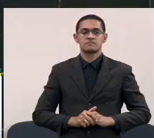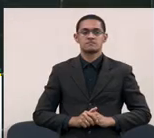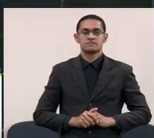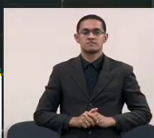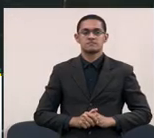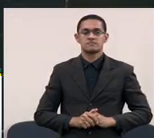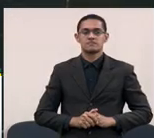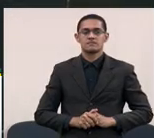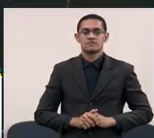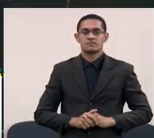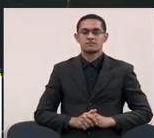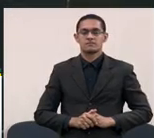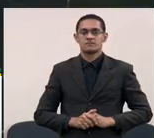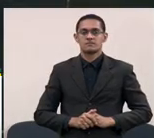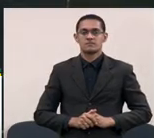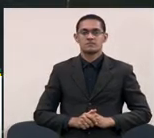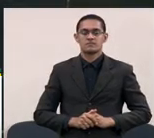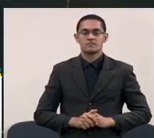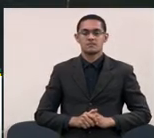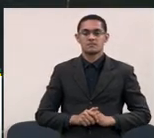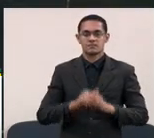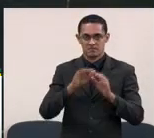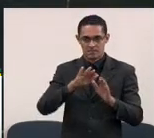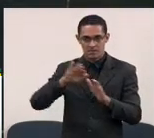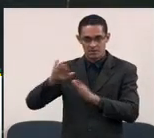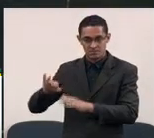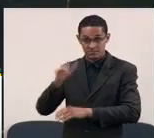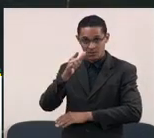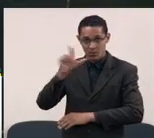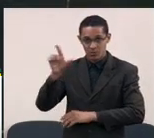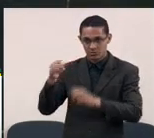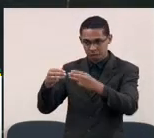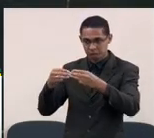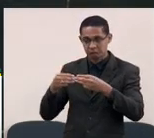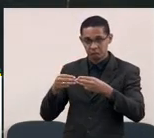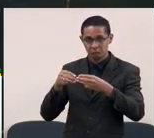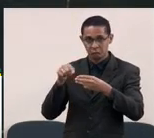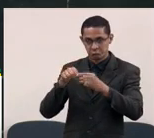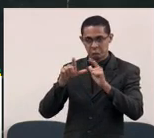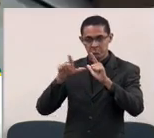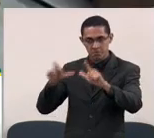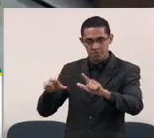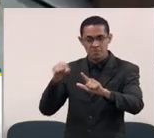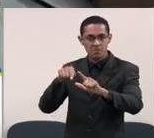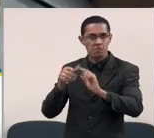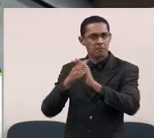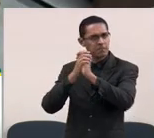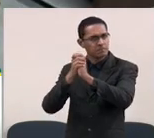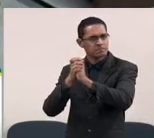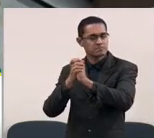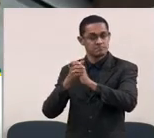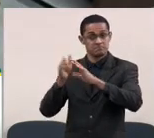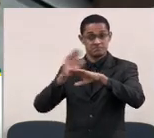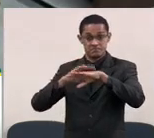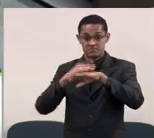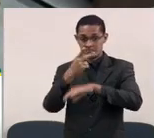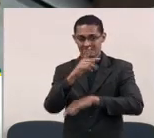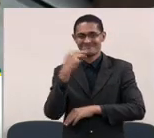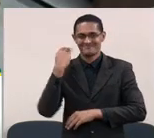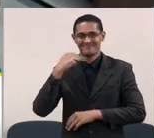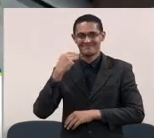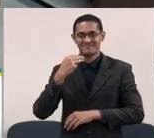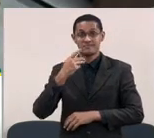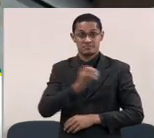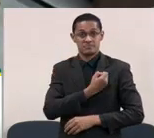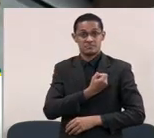Peço ao deputado Oliveira que faça a leitura de regime de urgência da moção da deputada Marília Góes.